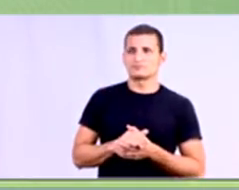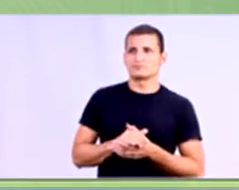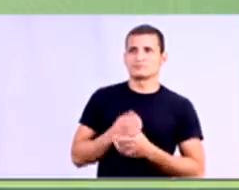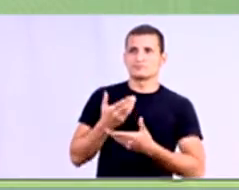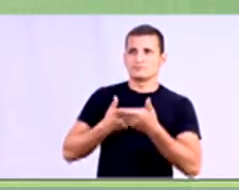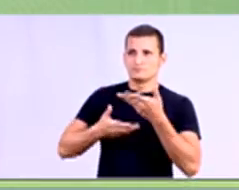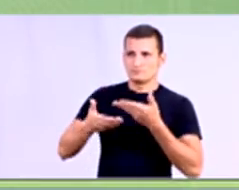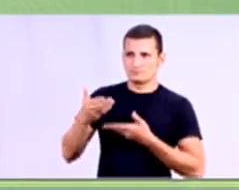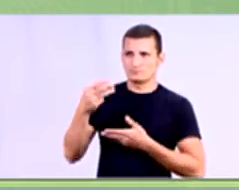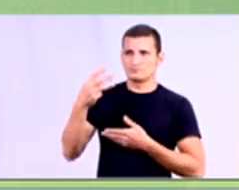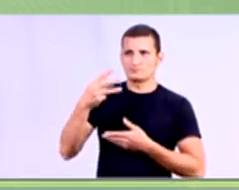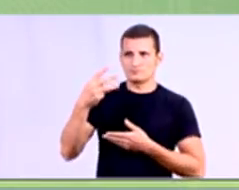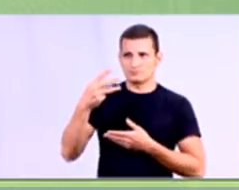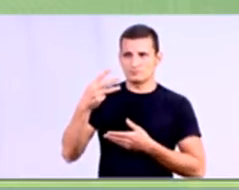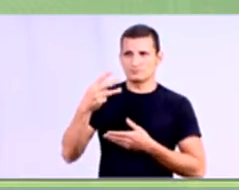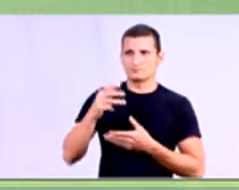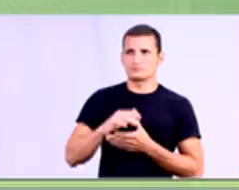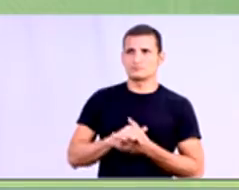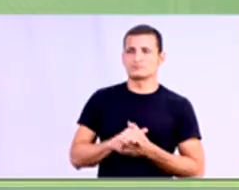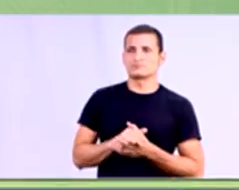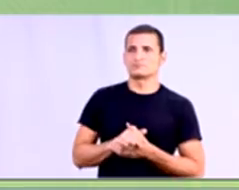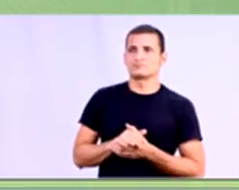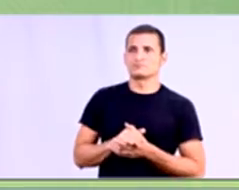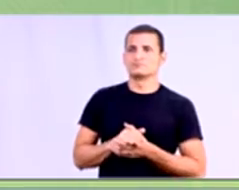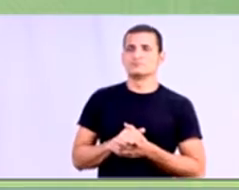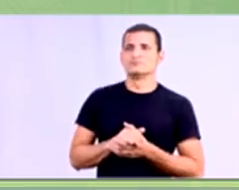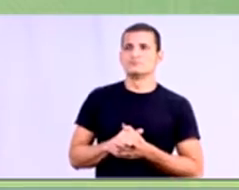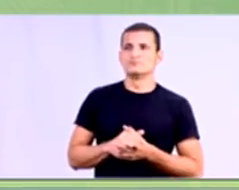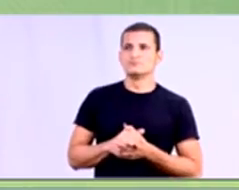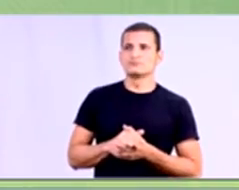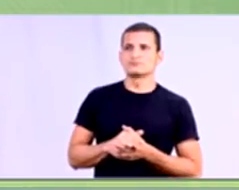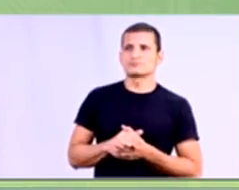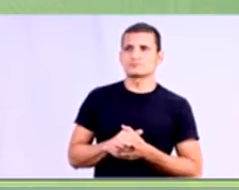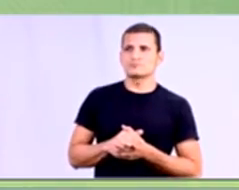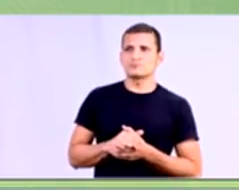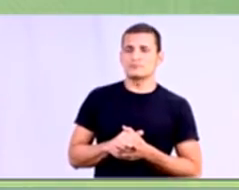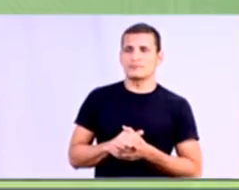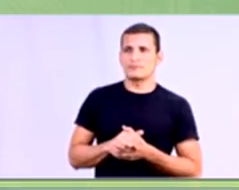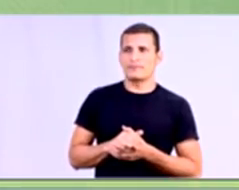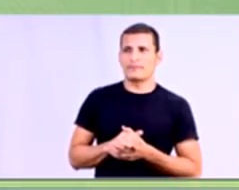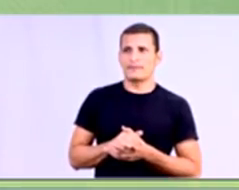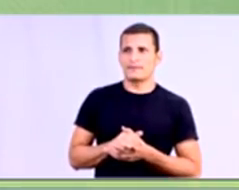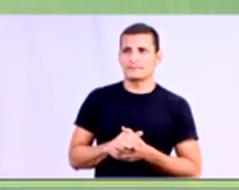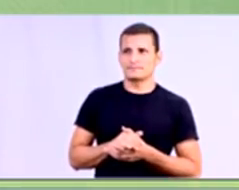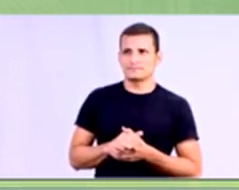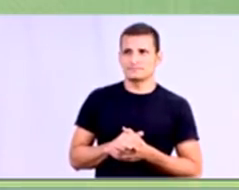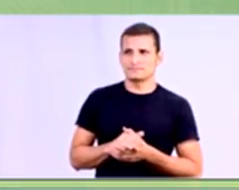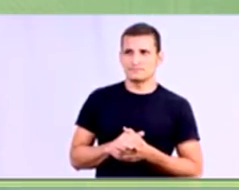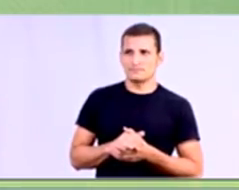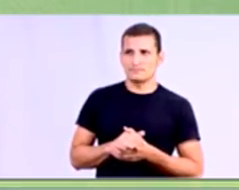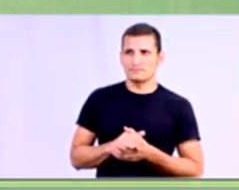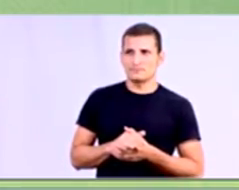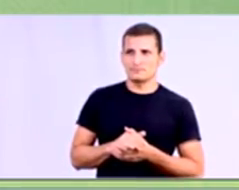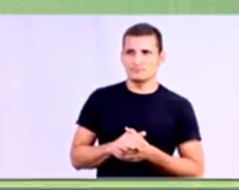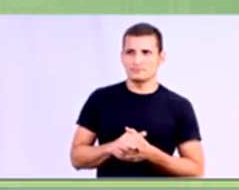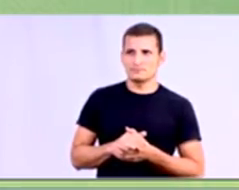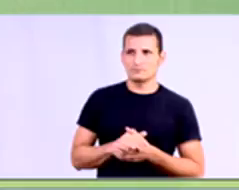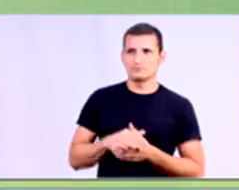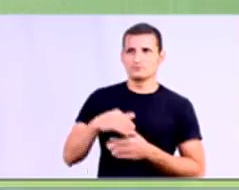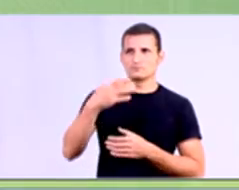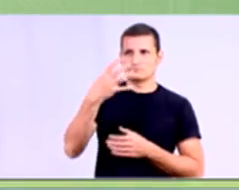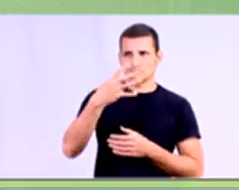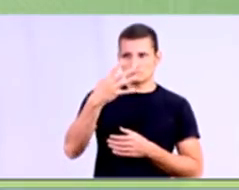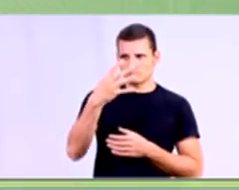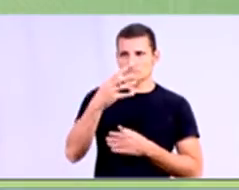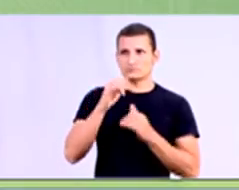interação 3, que é ele retornar a opção de estoque. Lembra que eu coloquei no diagrama de fluxo que o site iria verificar se tem estoque ou não. A quarta